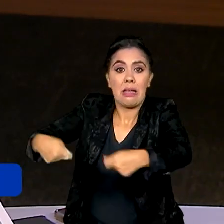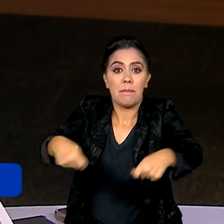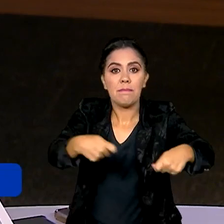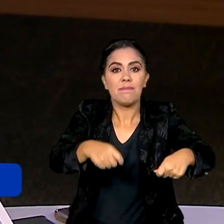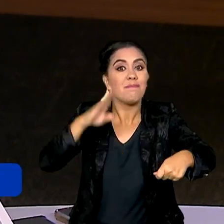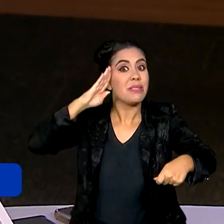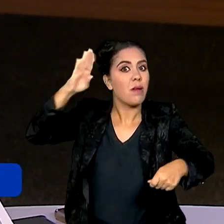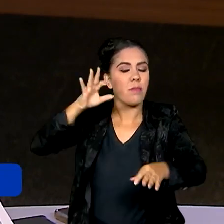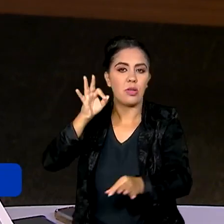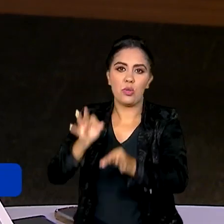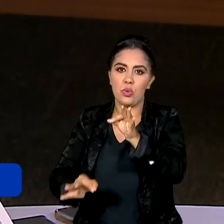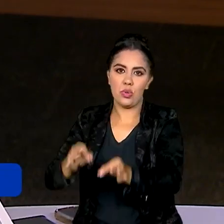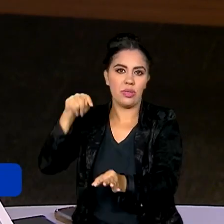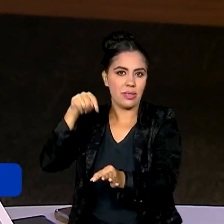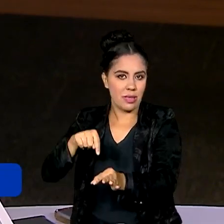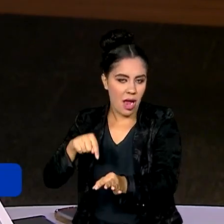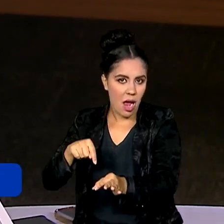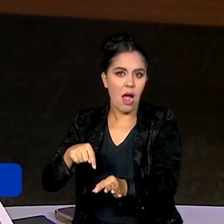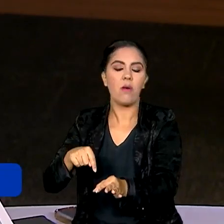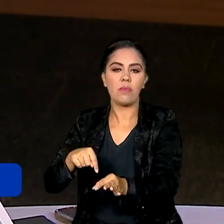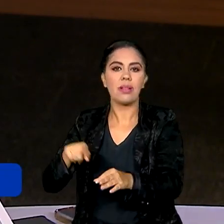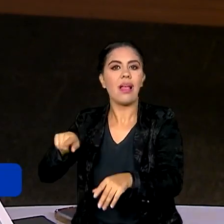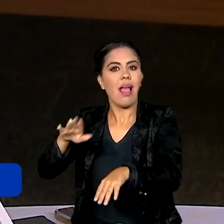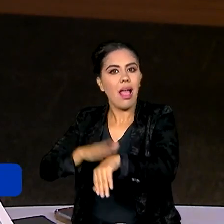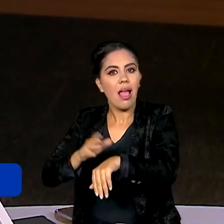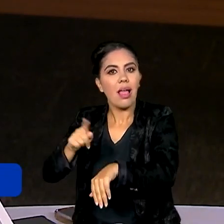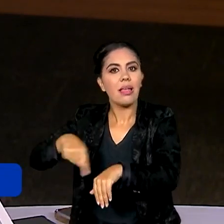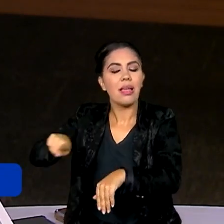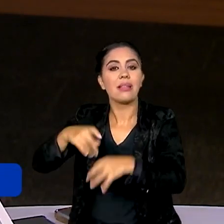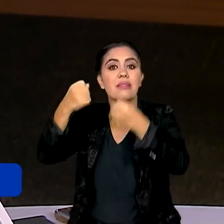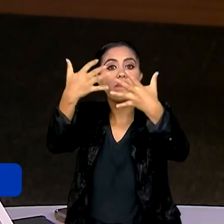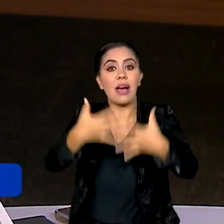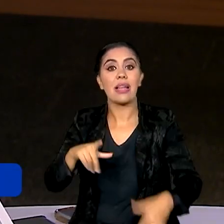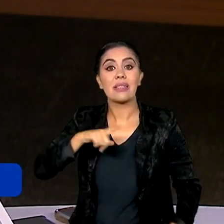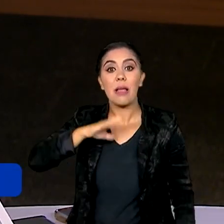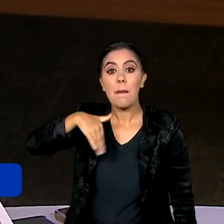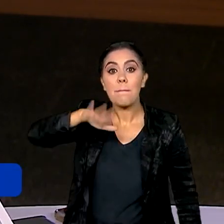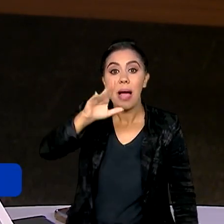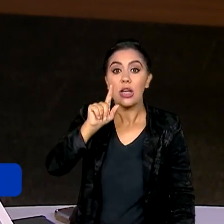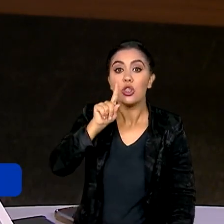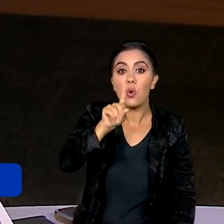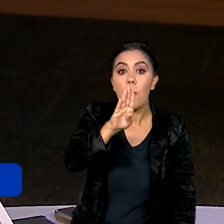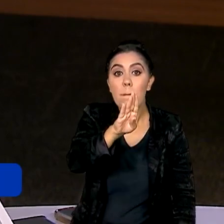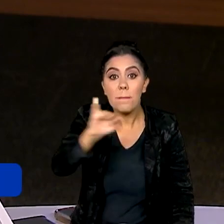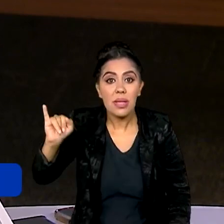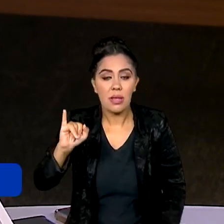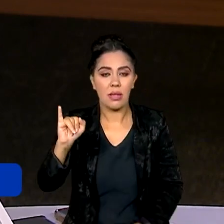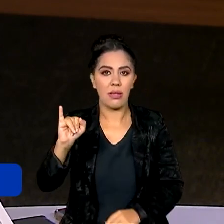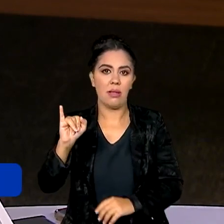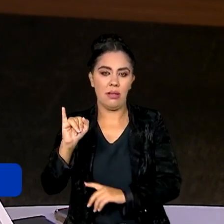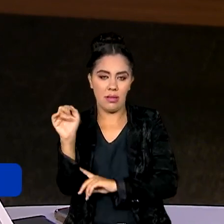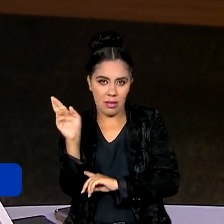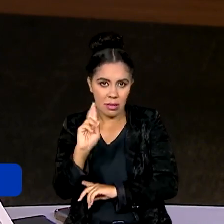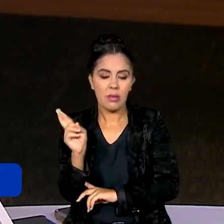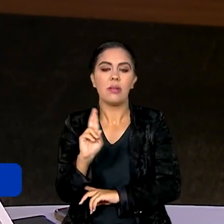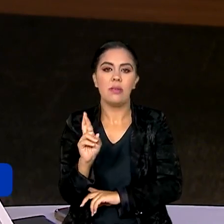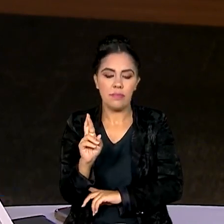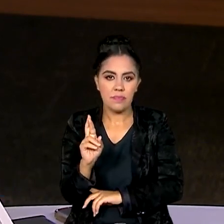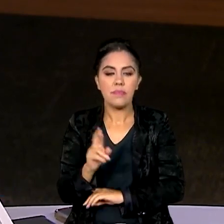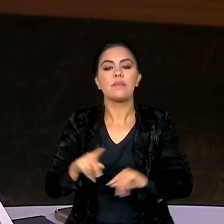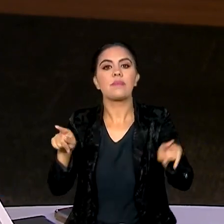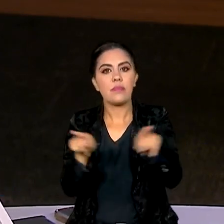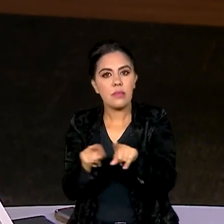judicial. Eles relatam mais de 1 bilhão de passivo judicial.